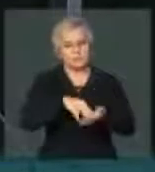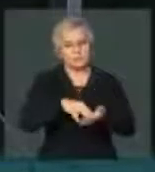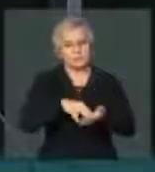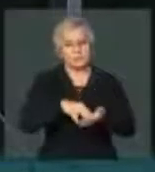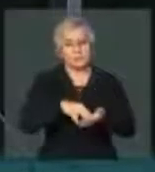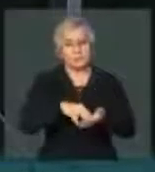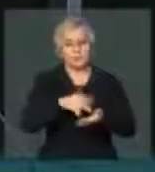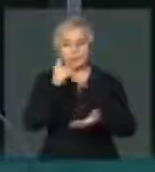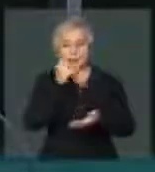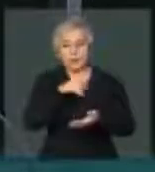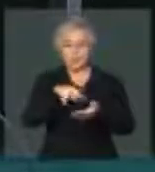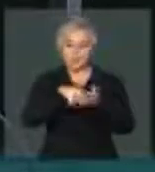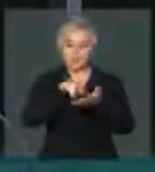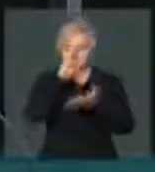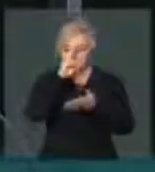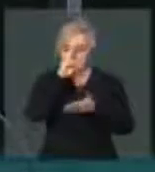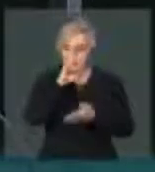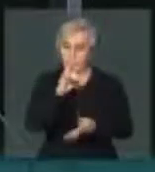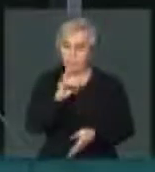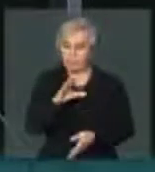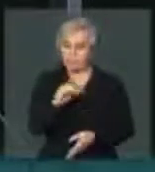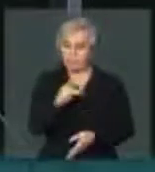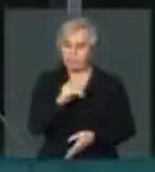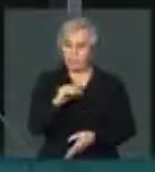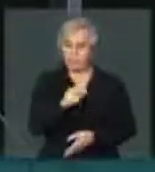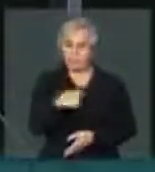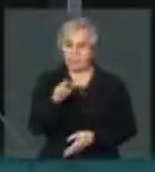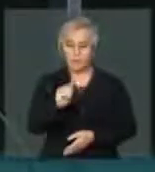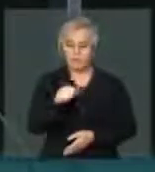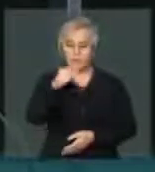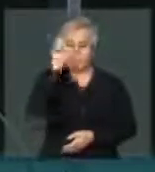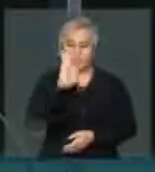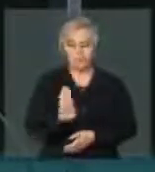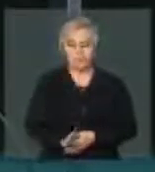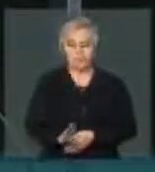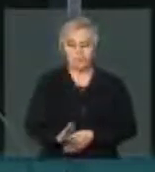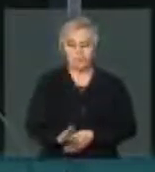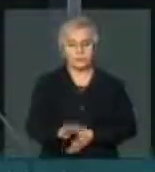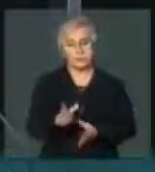democracia brasileira, ainda tão frágil. Nosso voto é não, portanto.